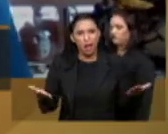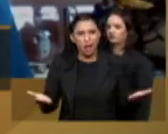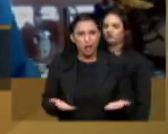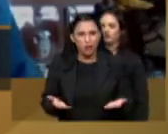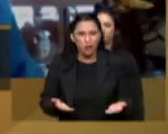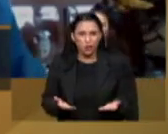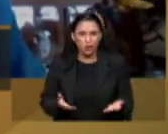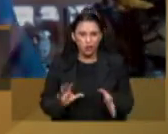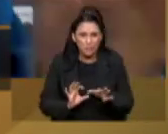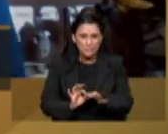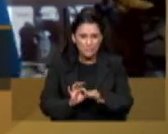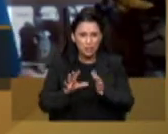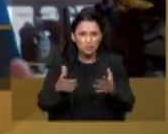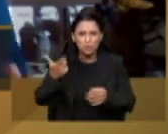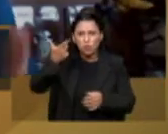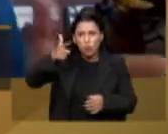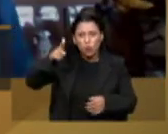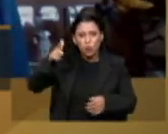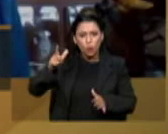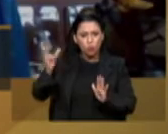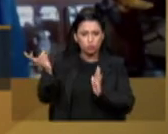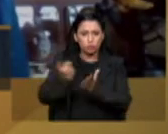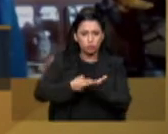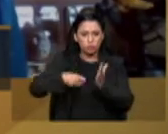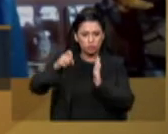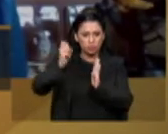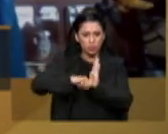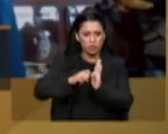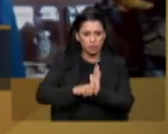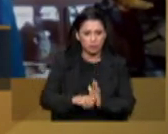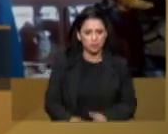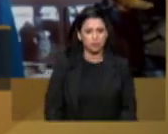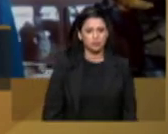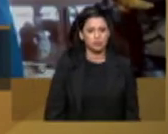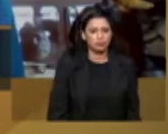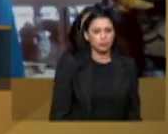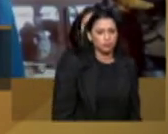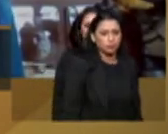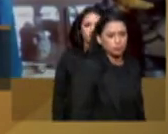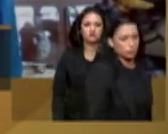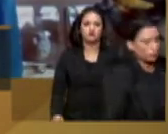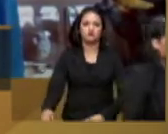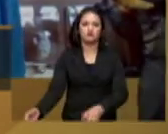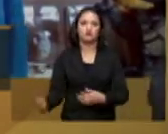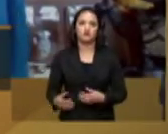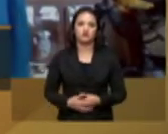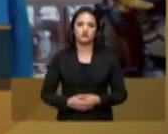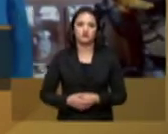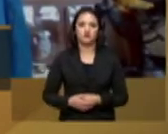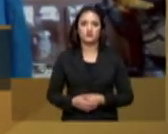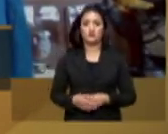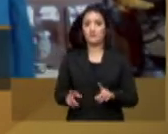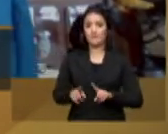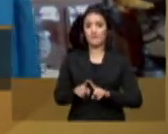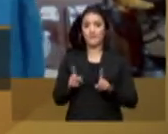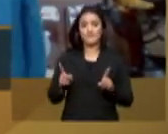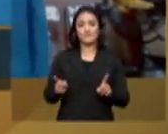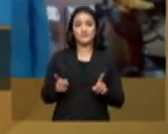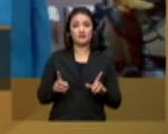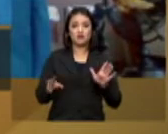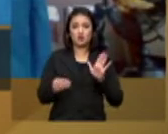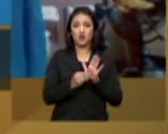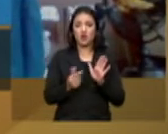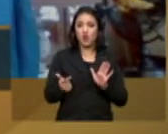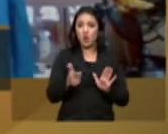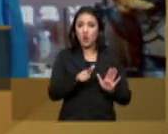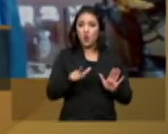que permitir para outros tributos, afora aqueles previstos na Constituição, esse tipo de delegação seria possível